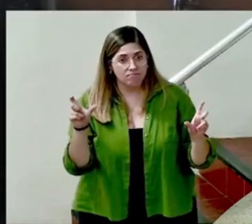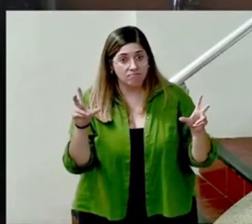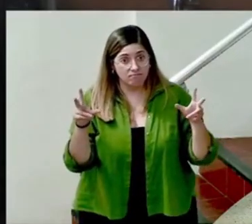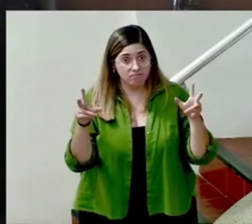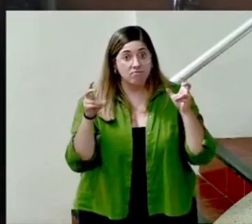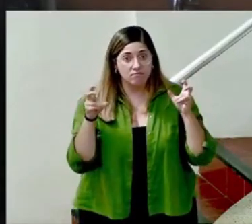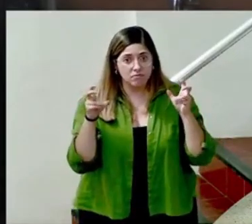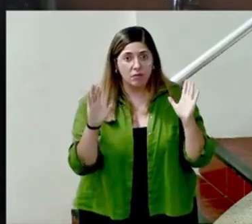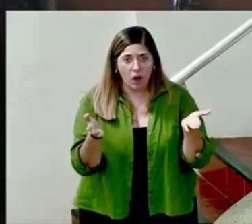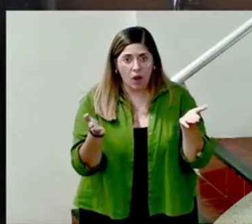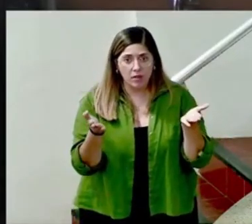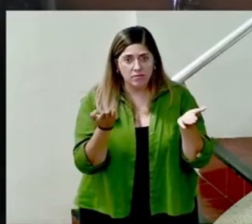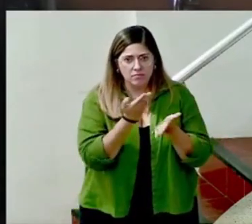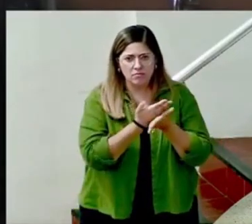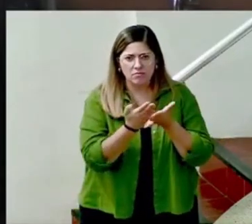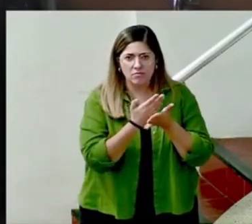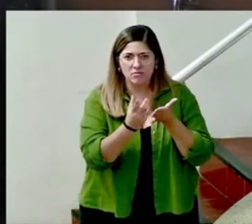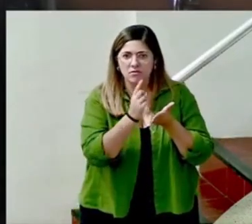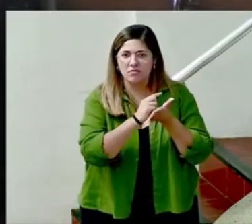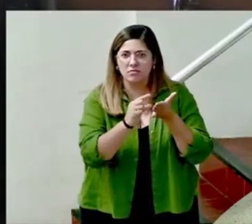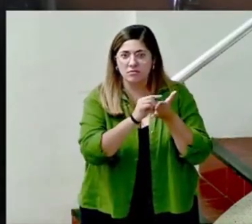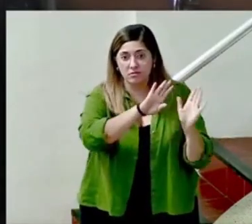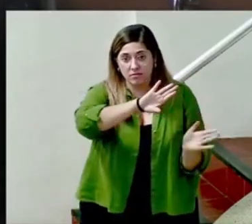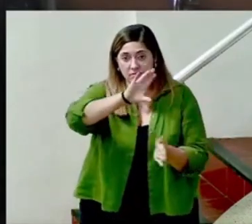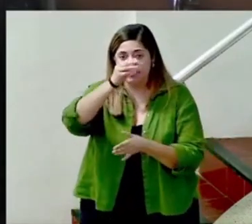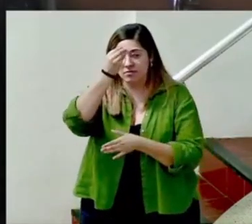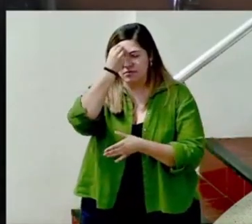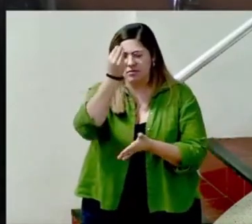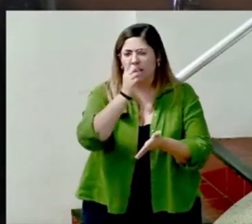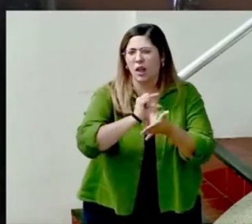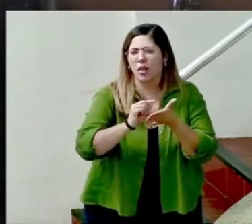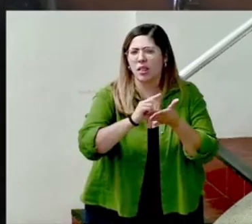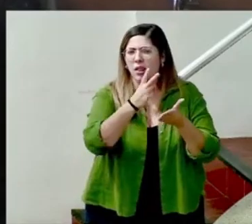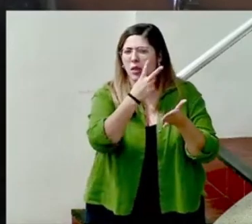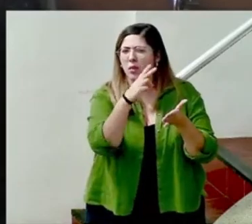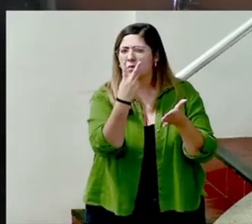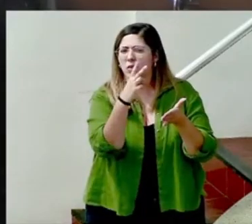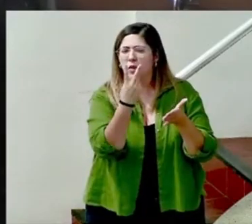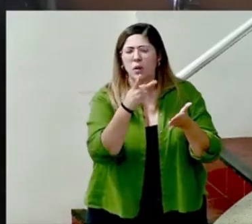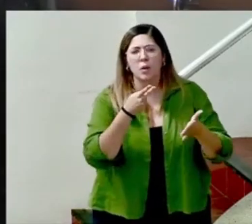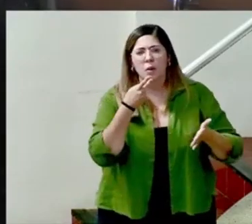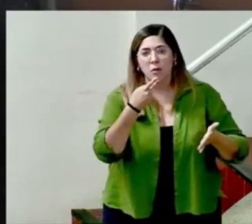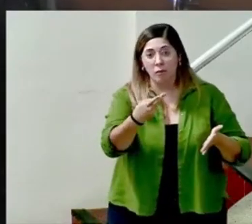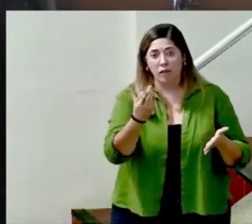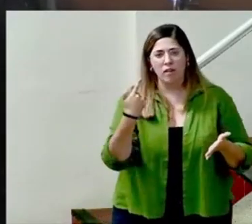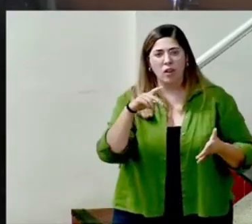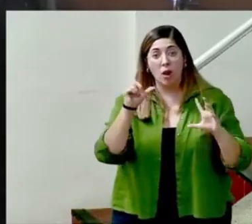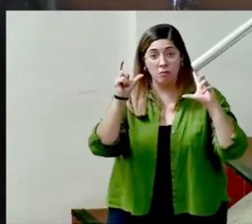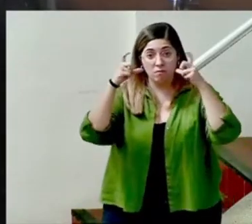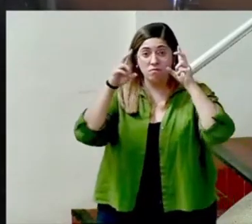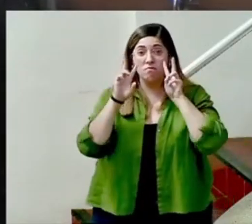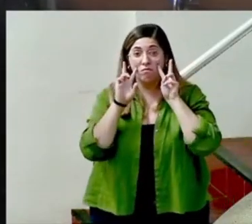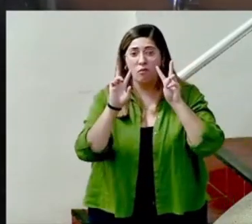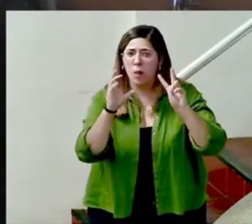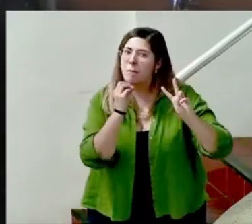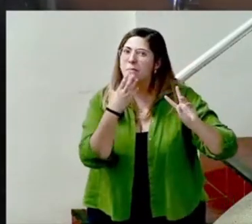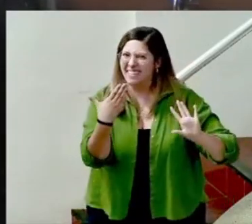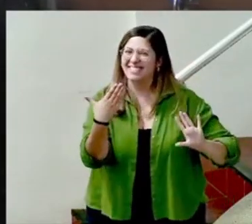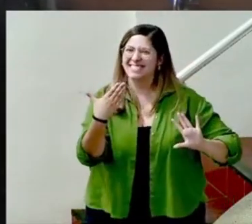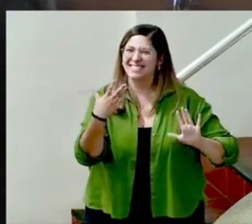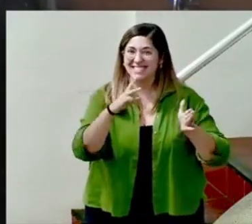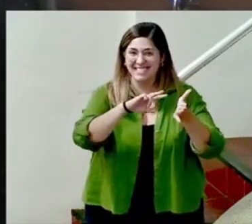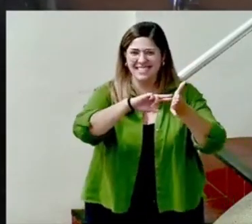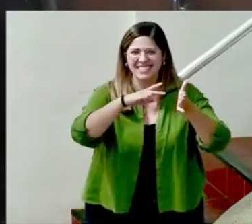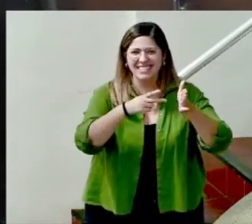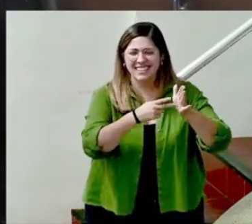sobre os olhos bons. Os olhos bons, em seu primeiro sentido, ele traz aquela